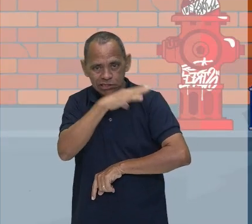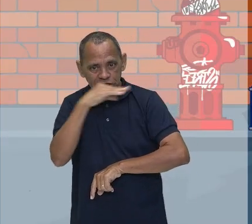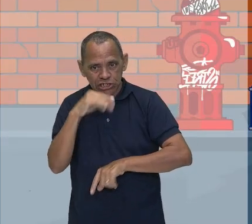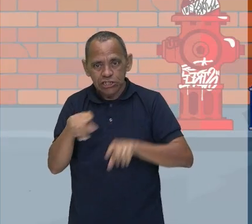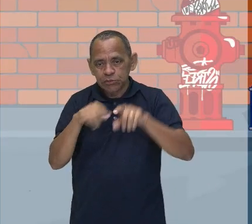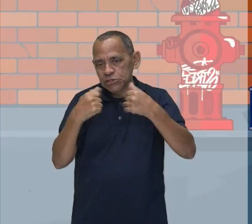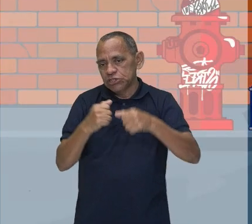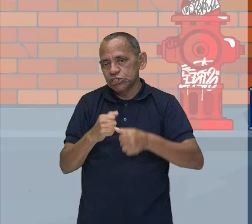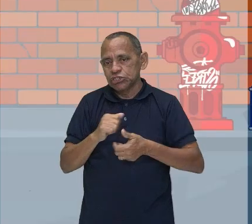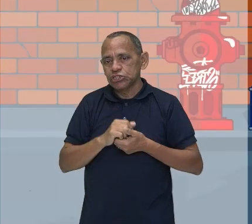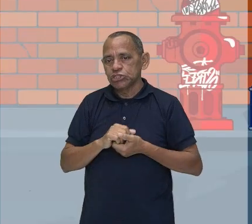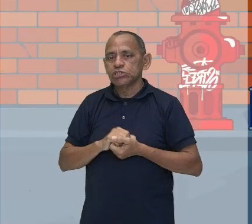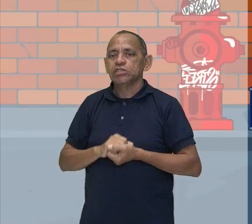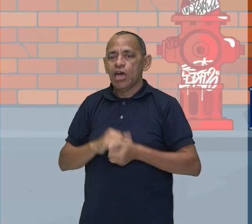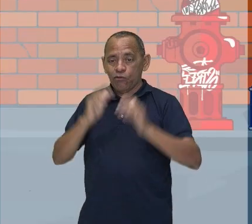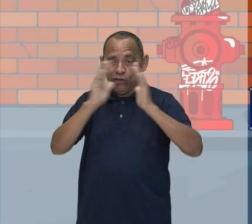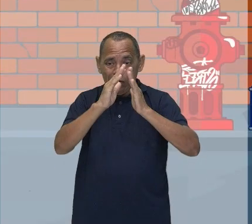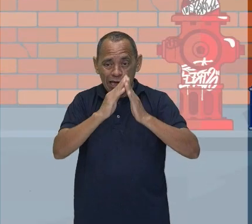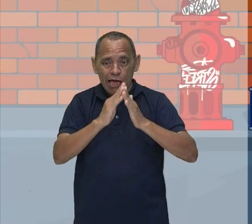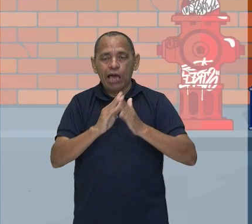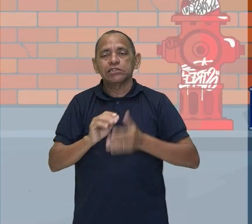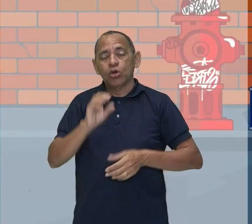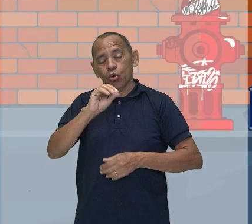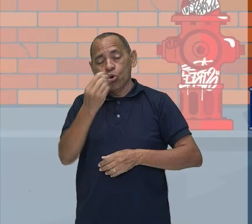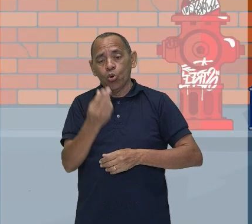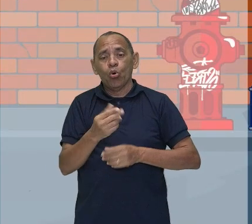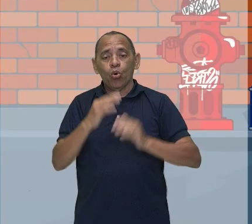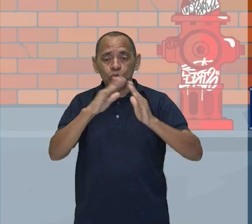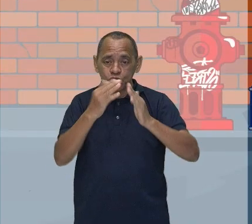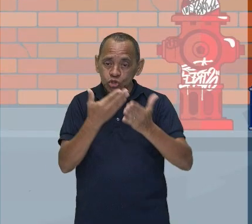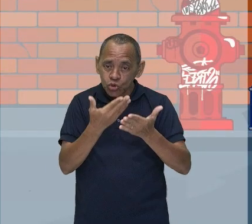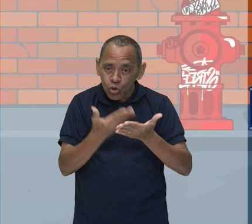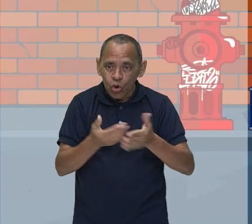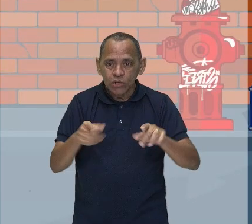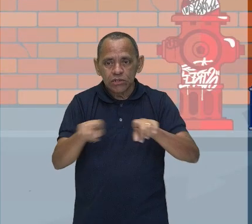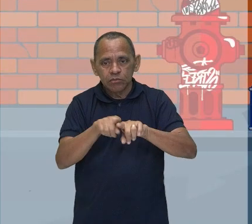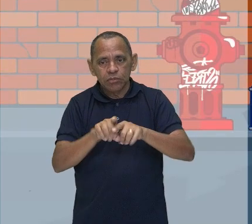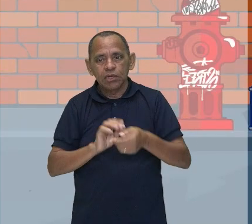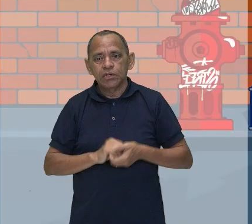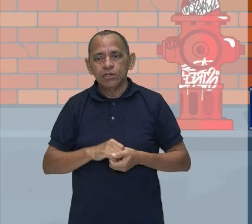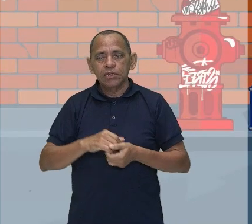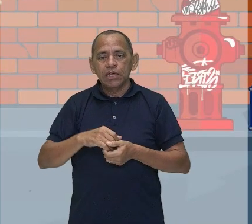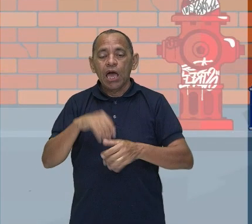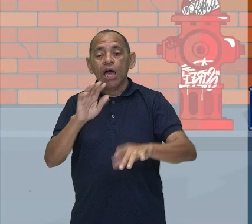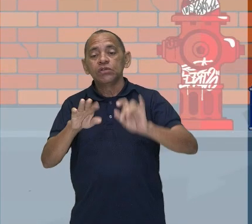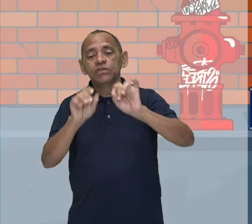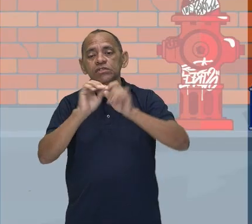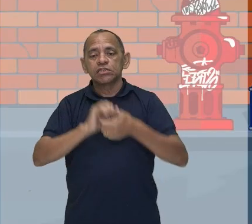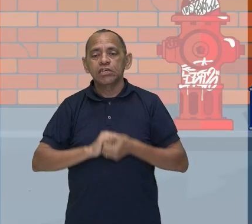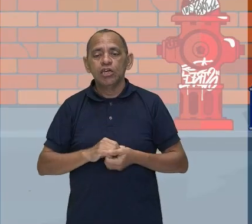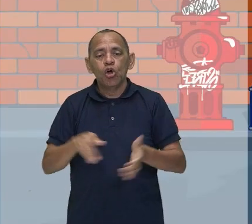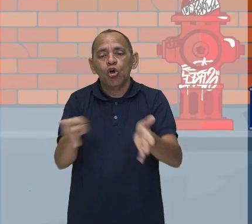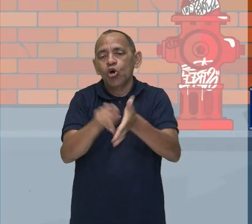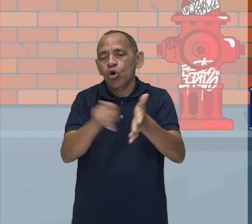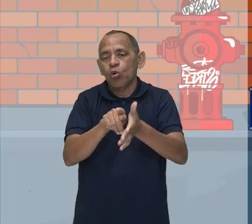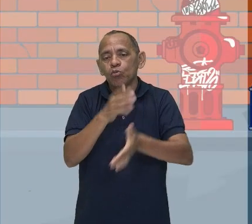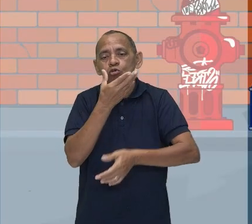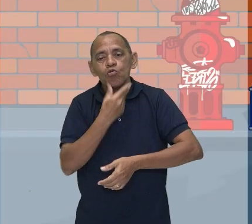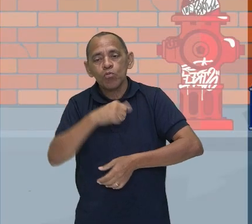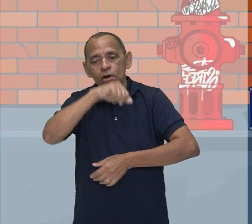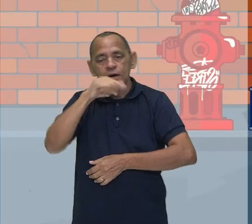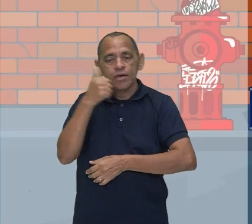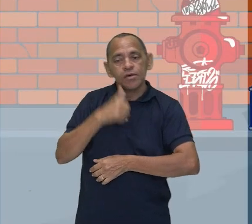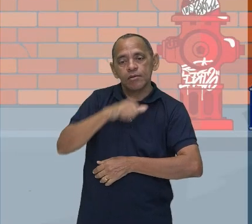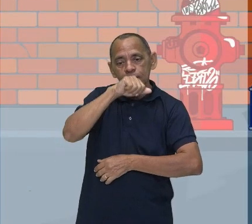no sol, né, com o pai, que muitas das vezes é o próprio pai que leva a criança para lá, ou por segundas intenções, mal intencionado, ou porque